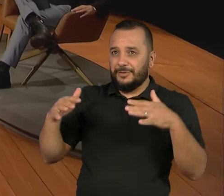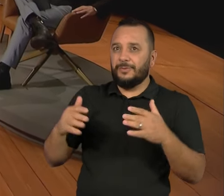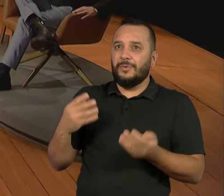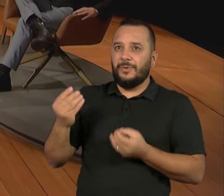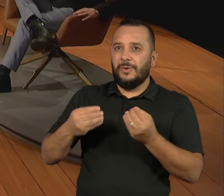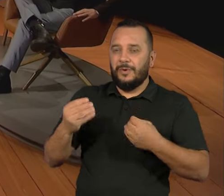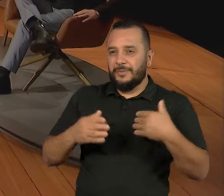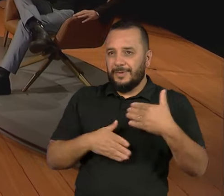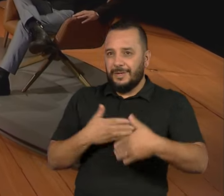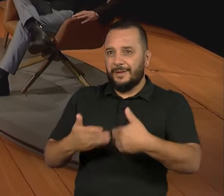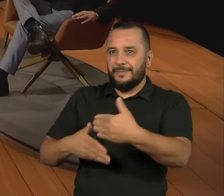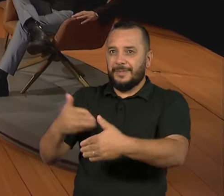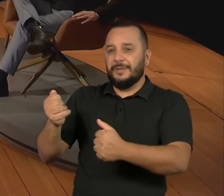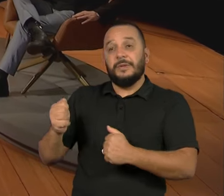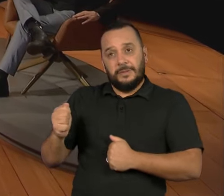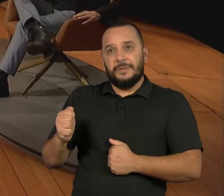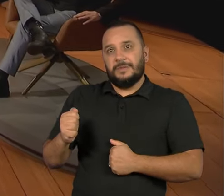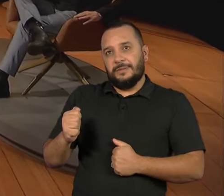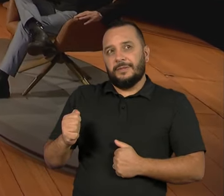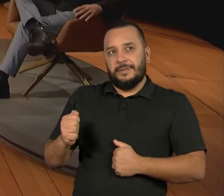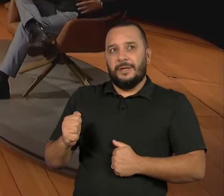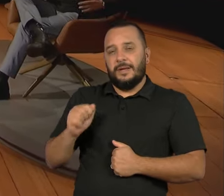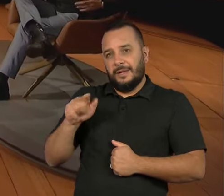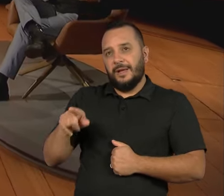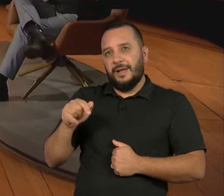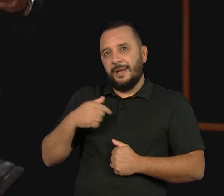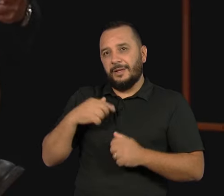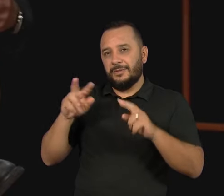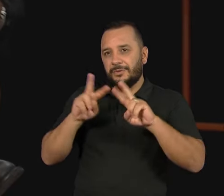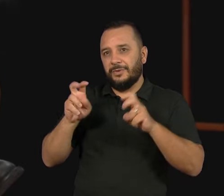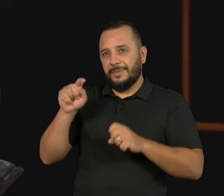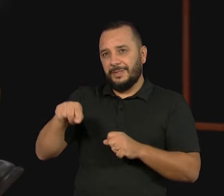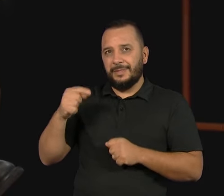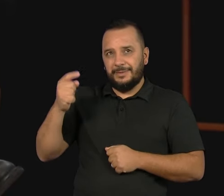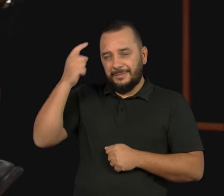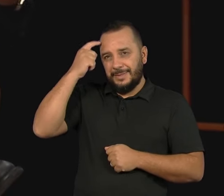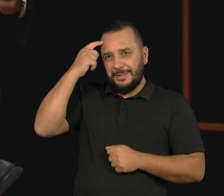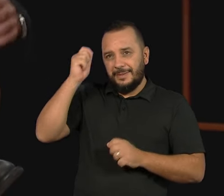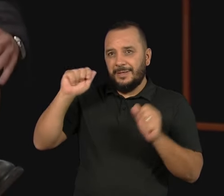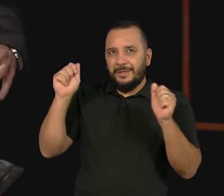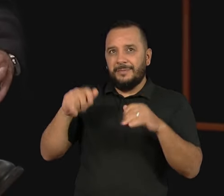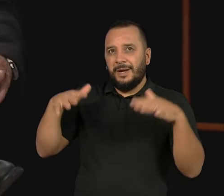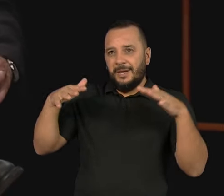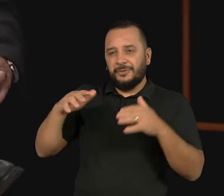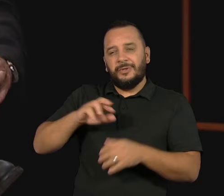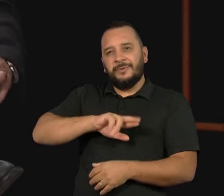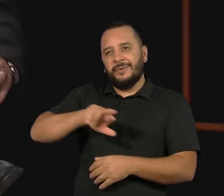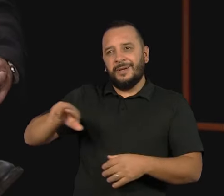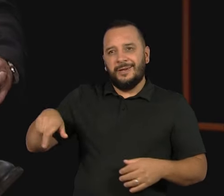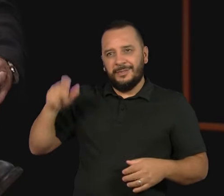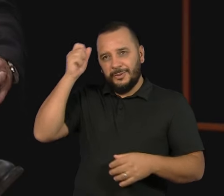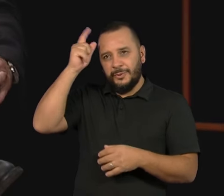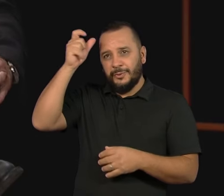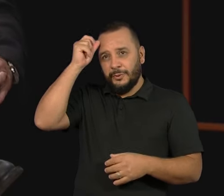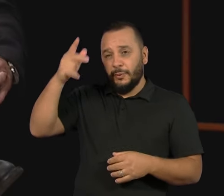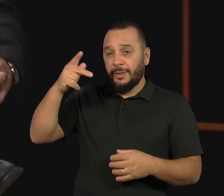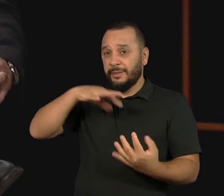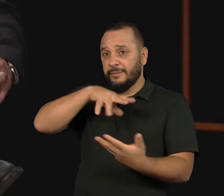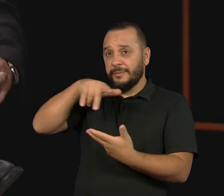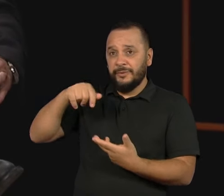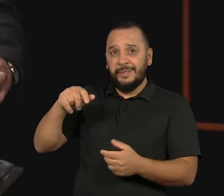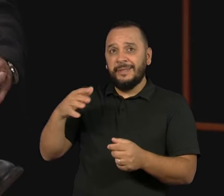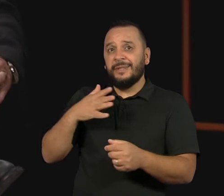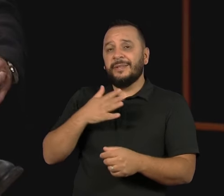caminhos possíveis. Ele é um livro sobre isso, sobre o pensamento mágico em diversas culturas do planeta e as minhas